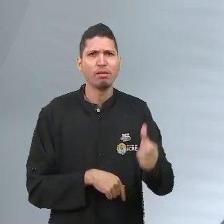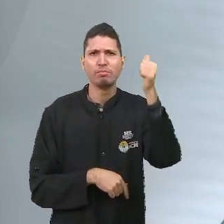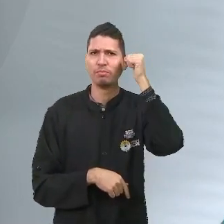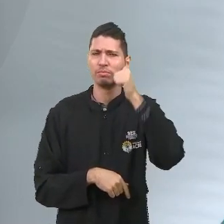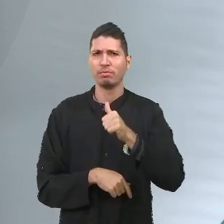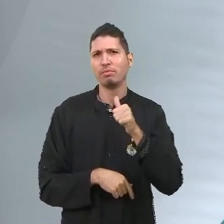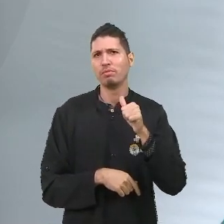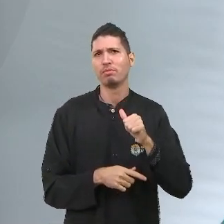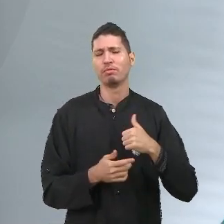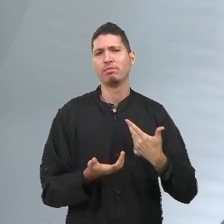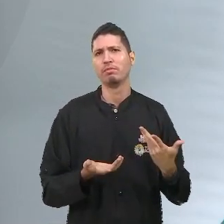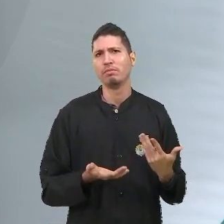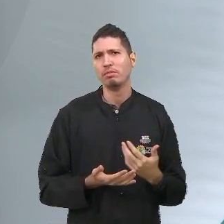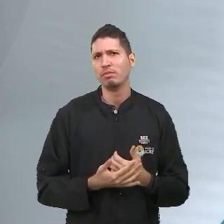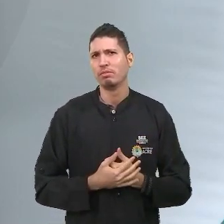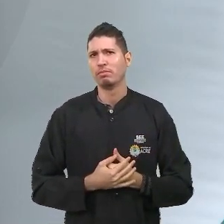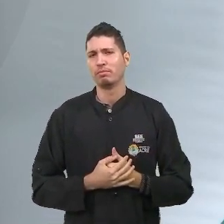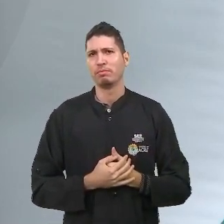aí